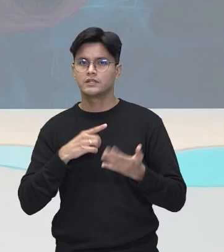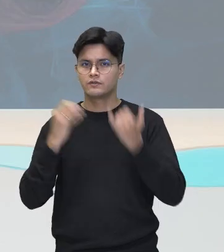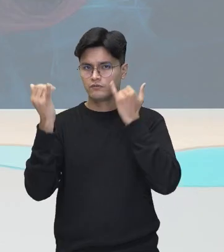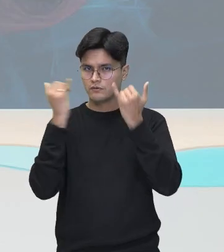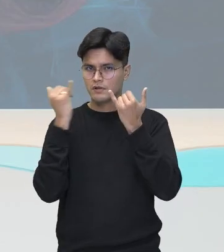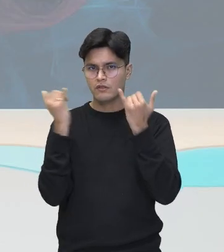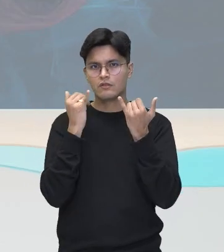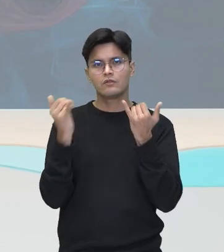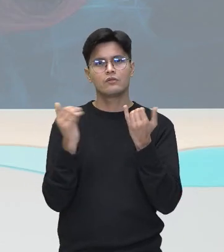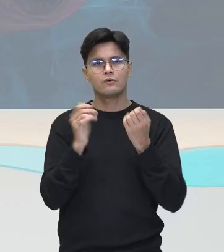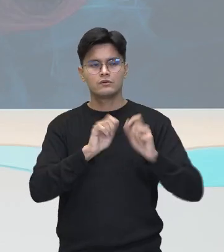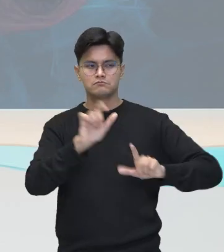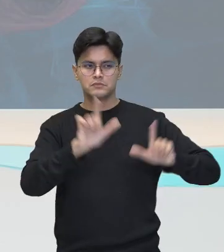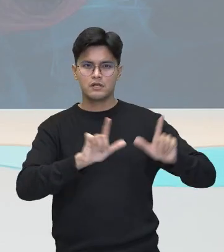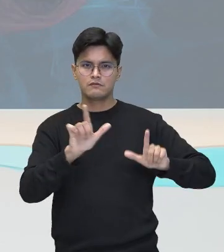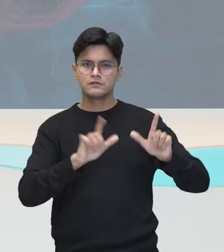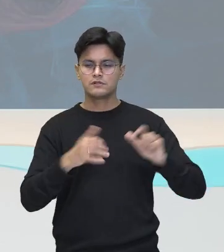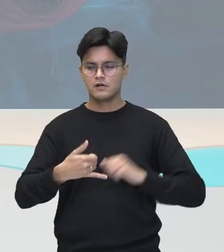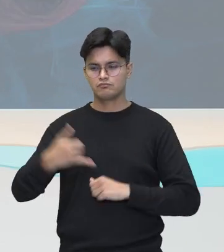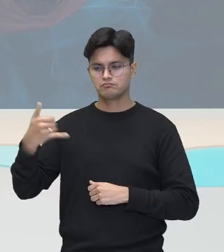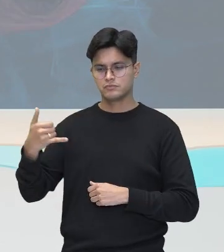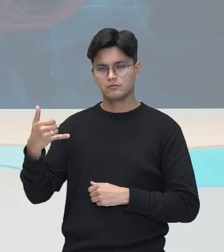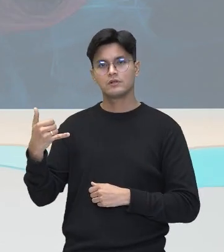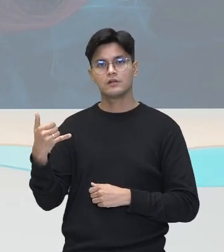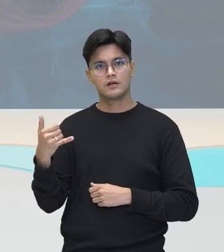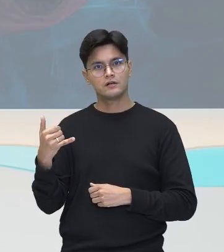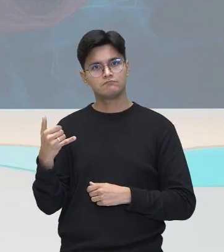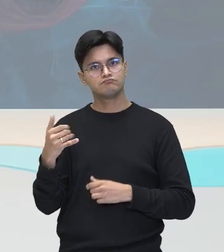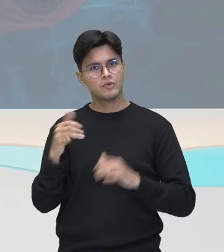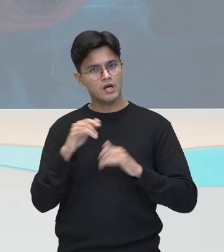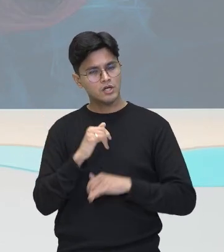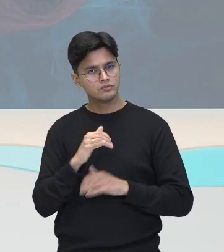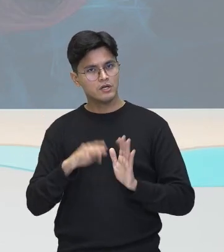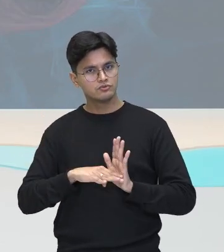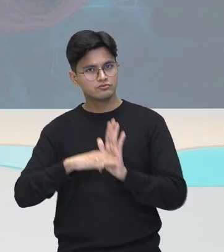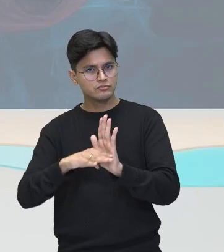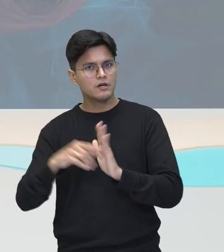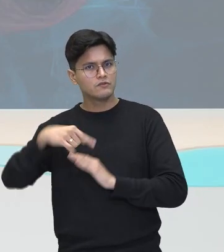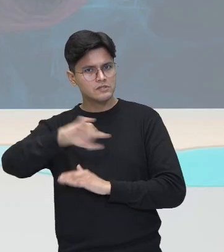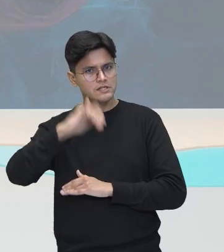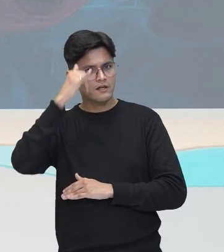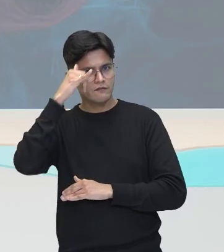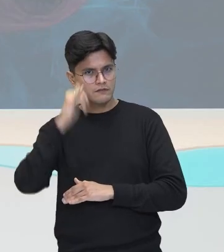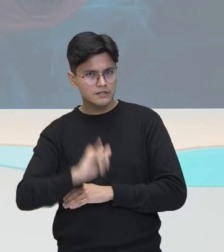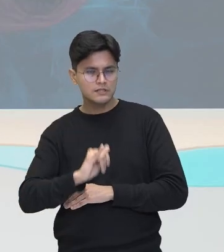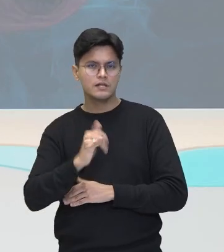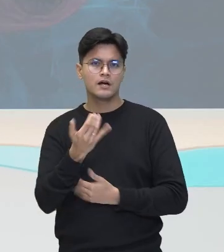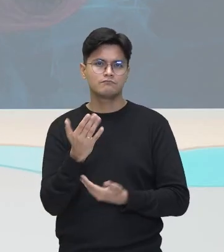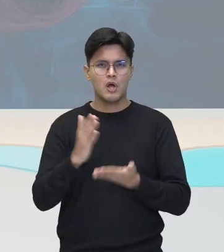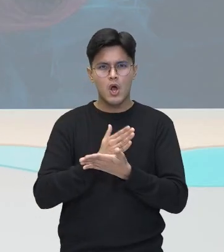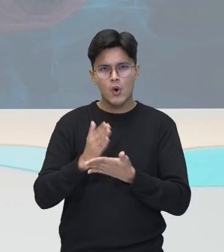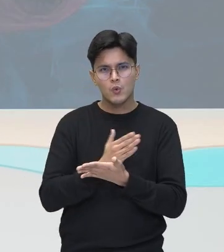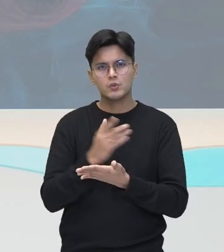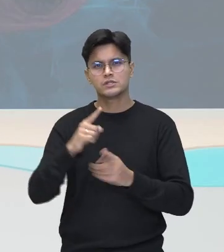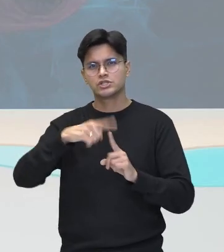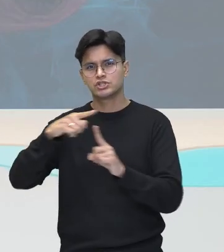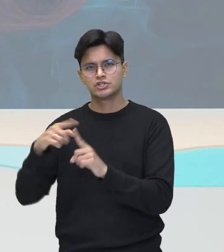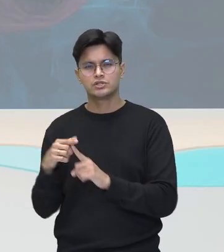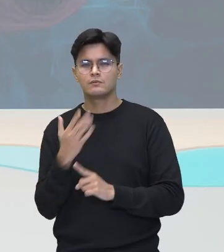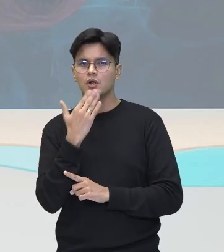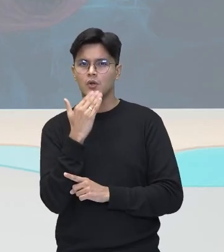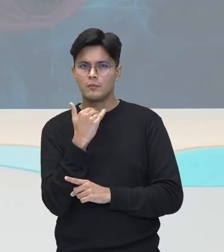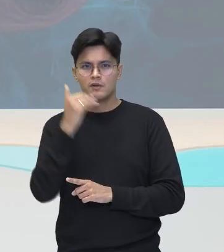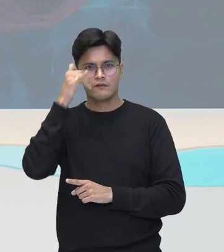aí, né, a todo momento no celular para lhe ajudar isso aí a evitar comer certos alimentos, ter uma vida